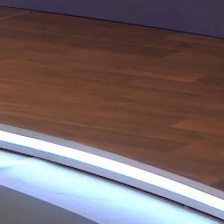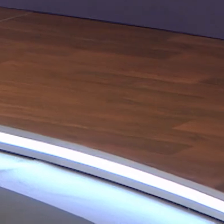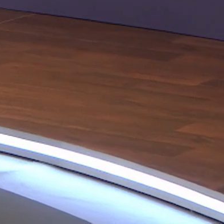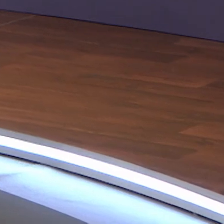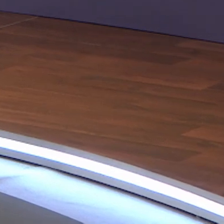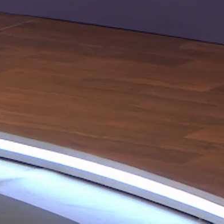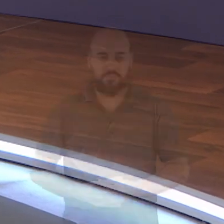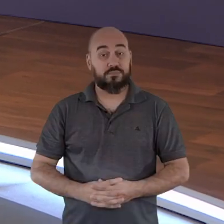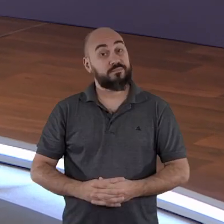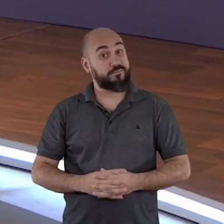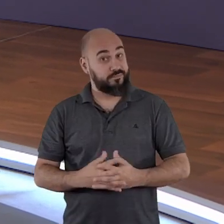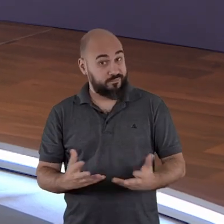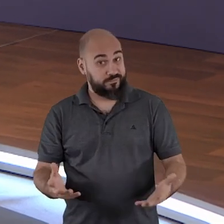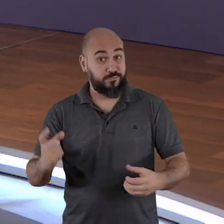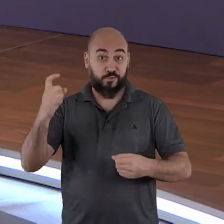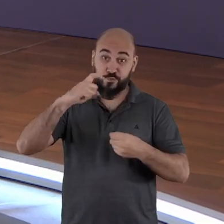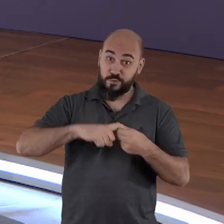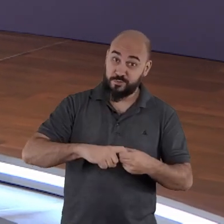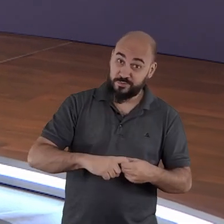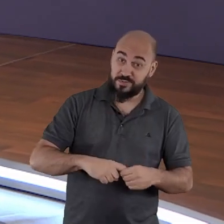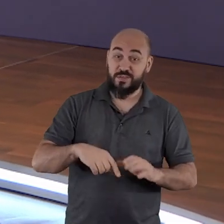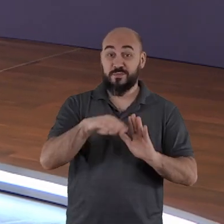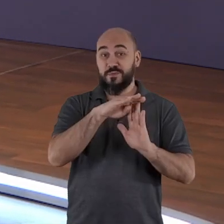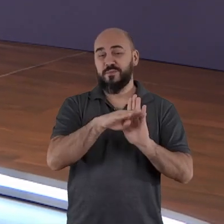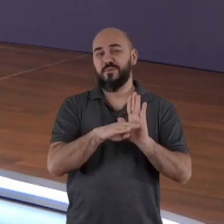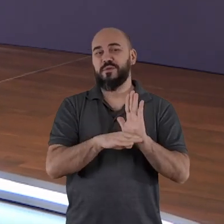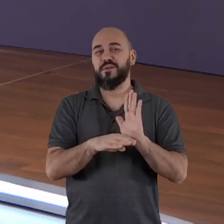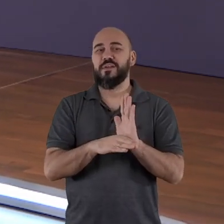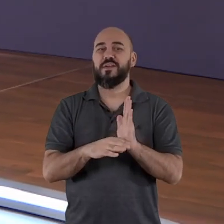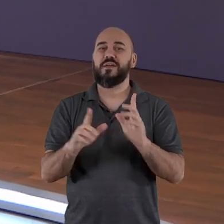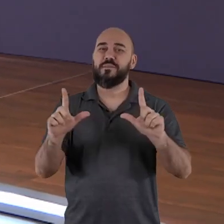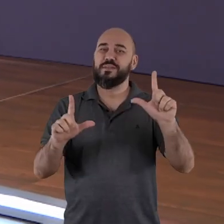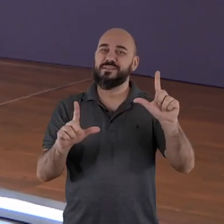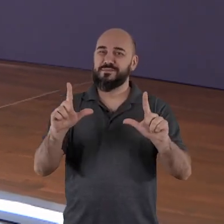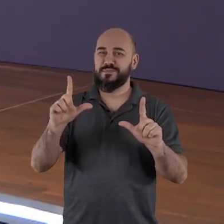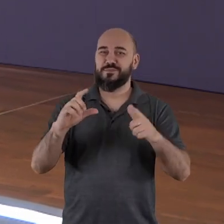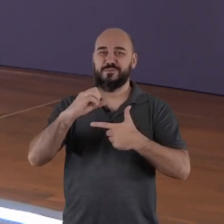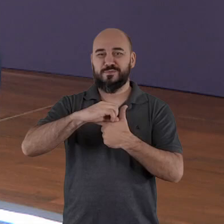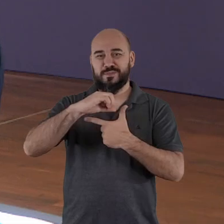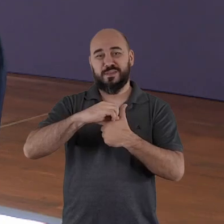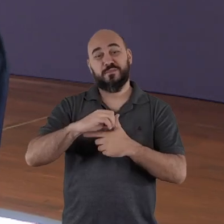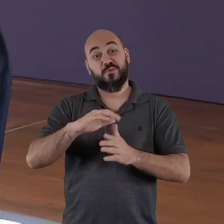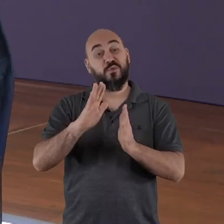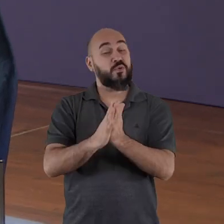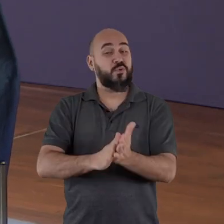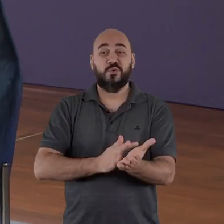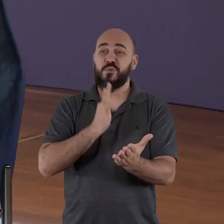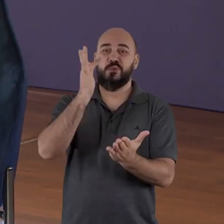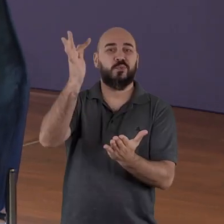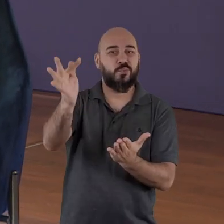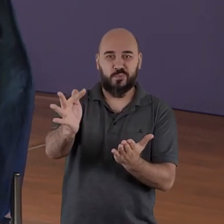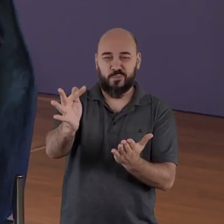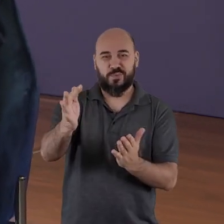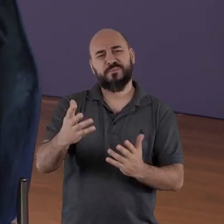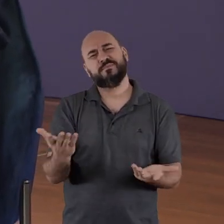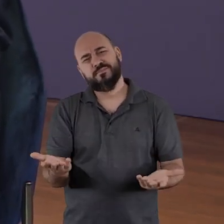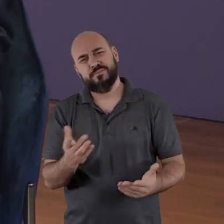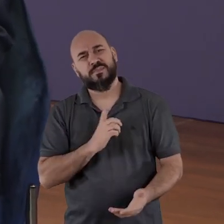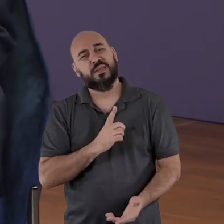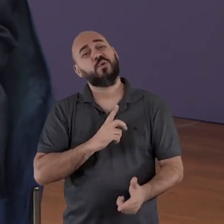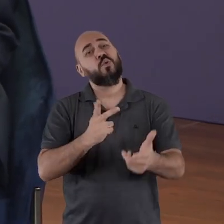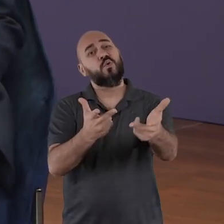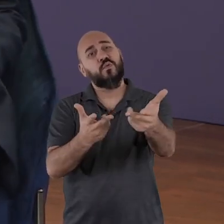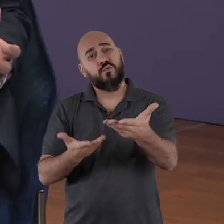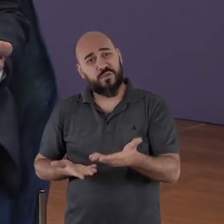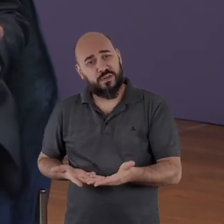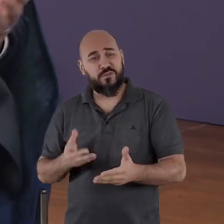Já estamos de volta com o programa A Arena do Futuro e eu tenho sempre aquele convite especial para você que nos